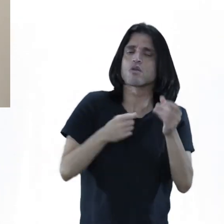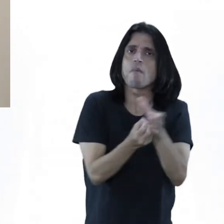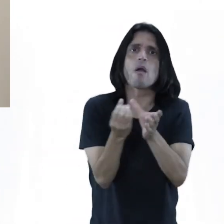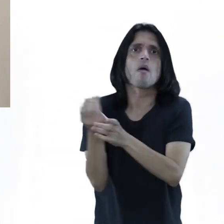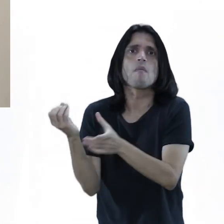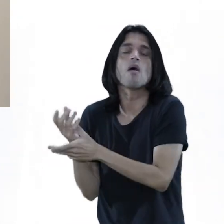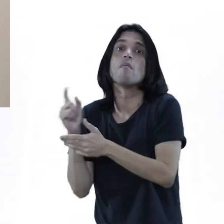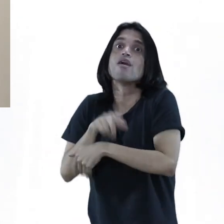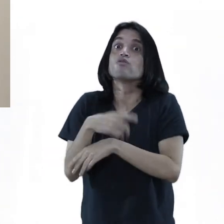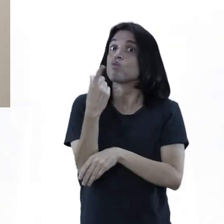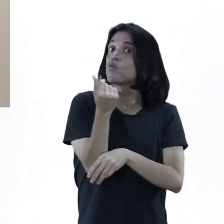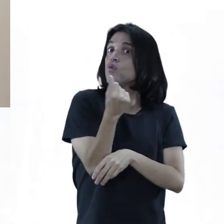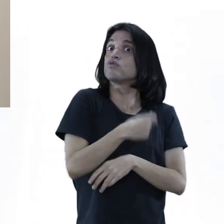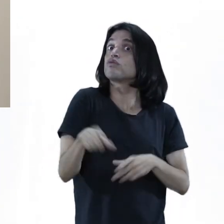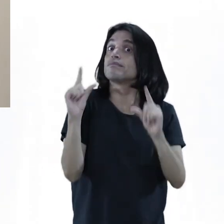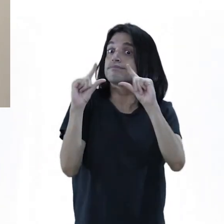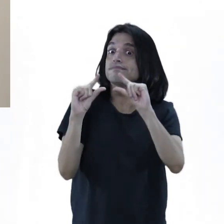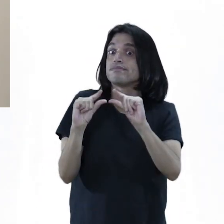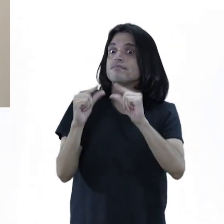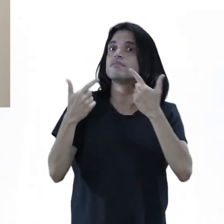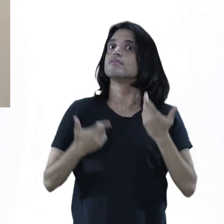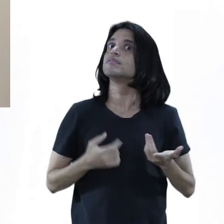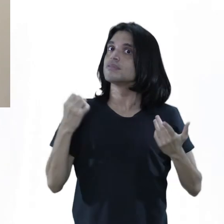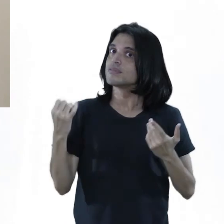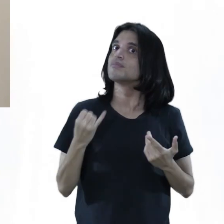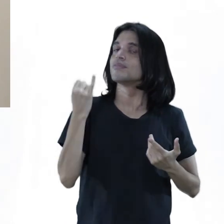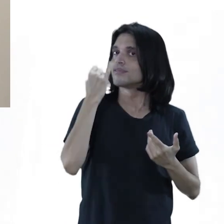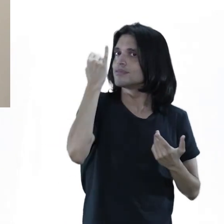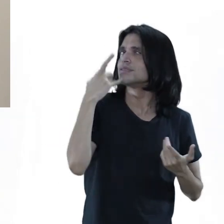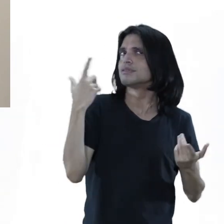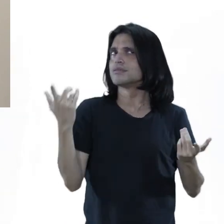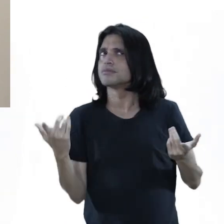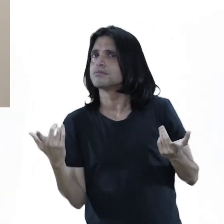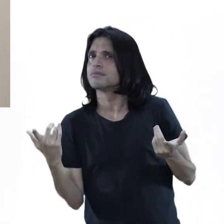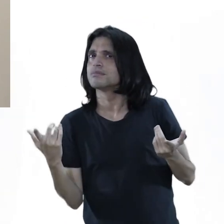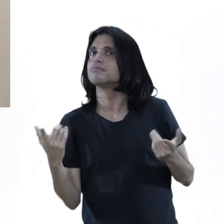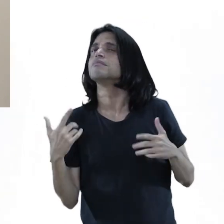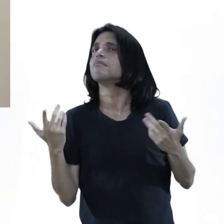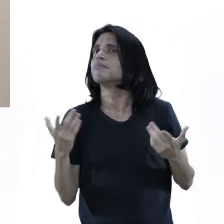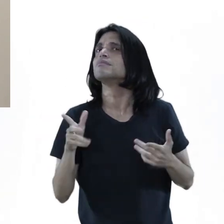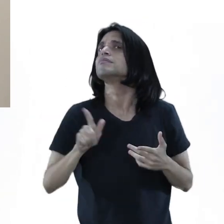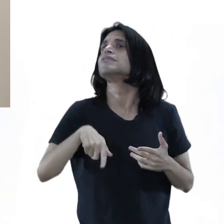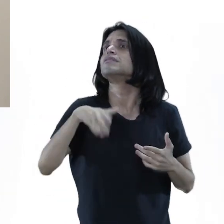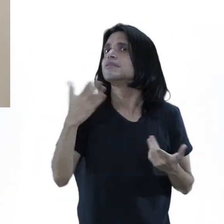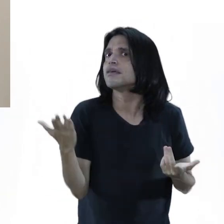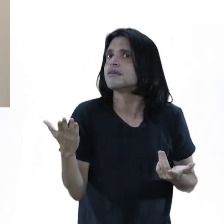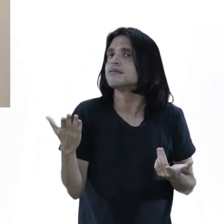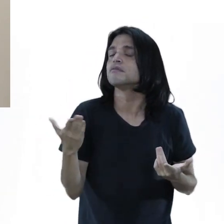larga escala e em custos muito menores. Isso é muito importante para definir realmente quem vai ser